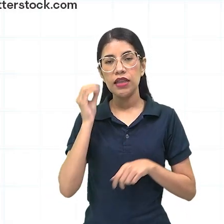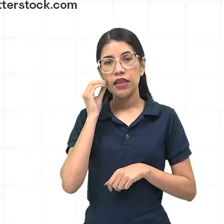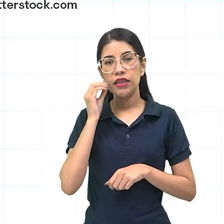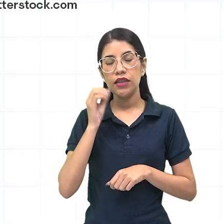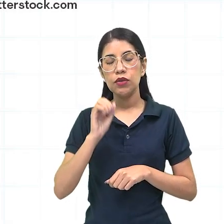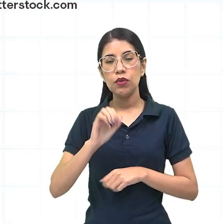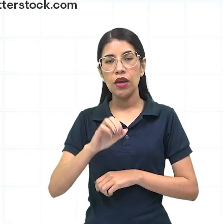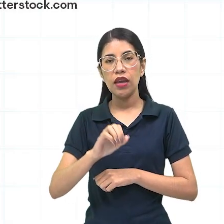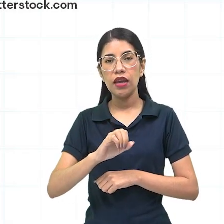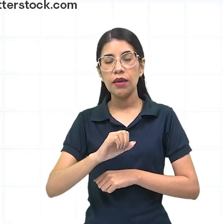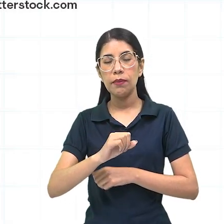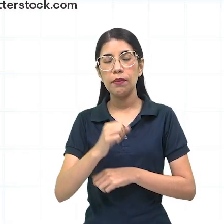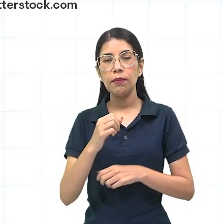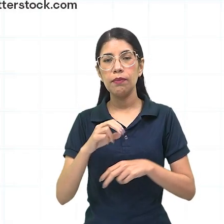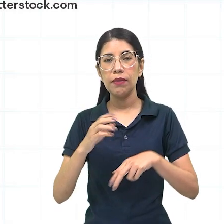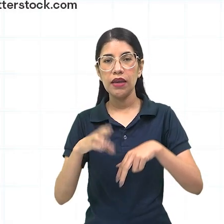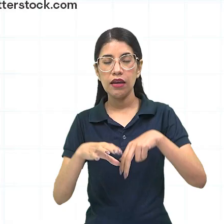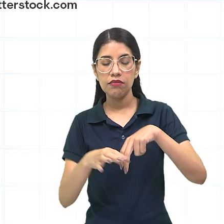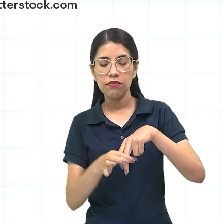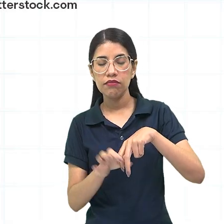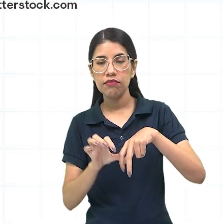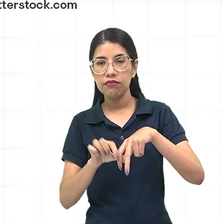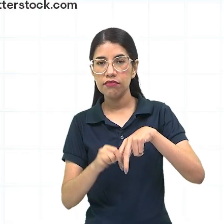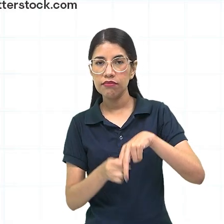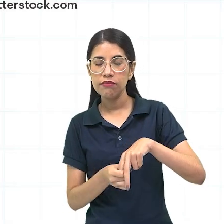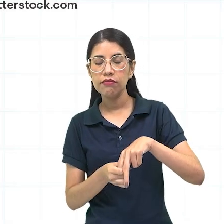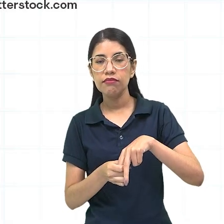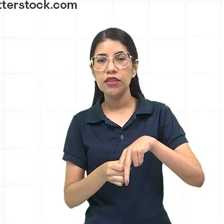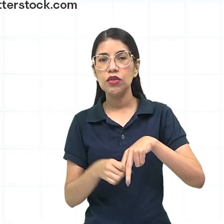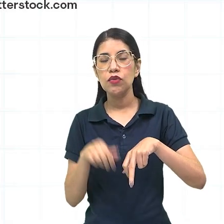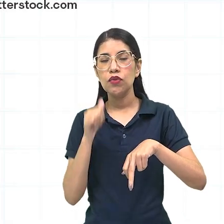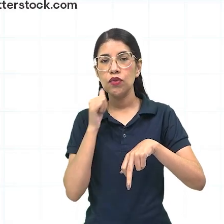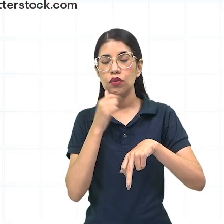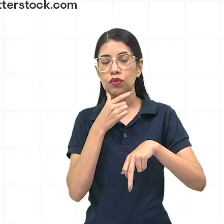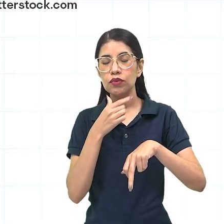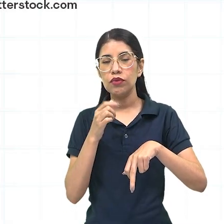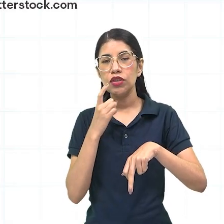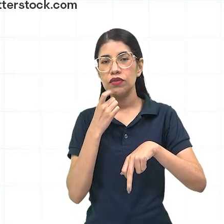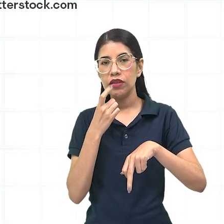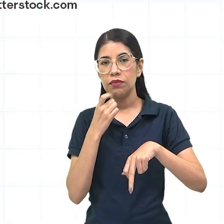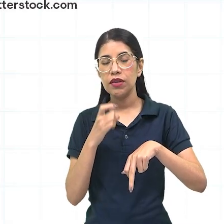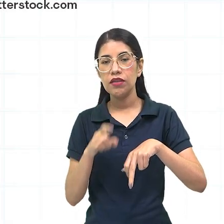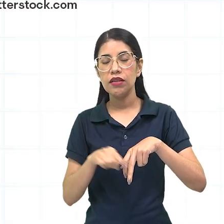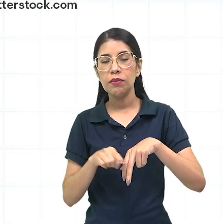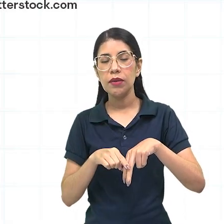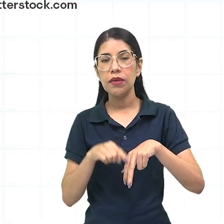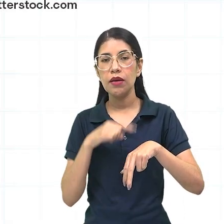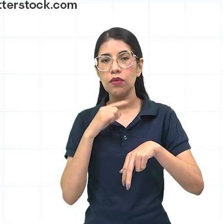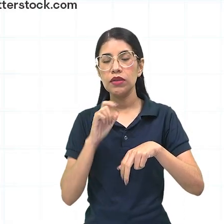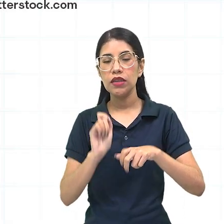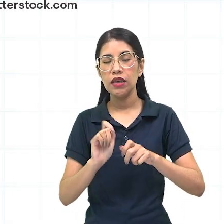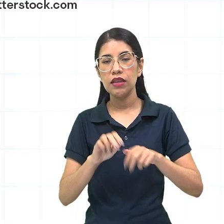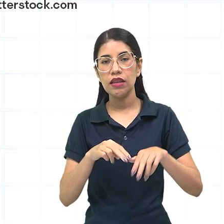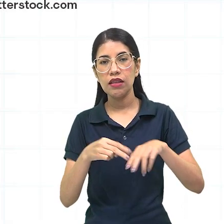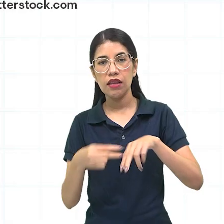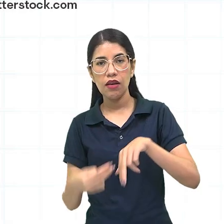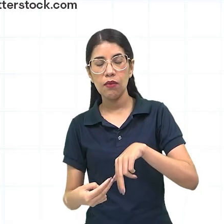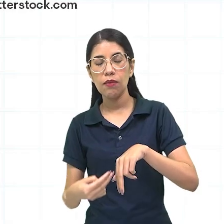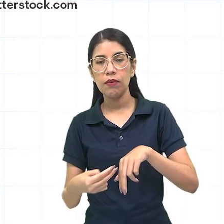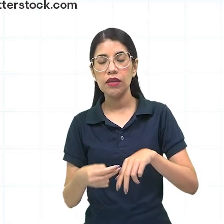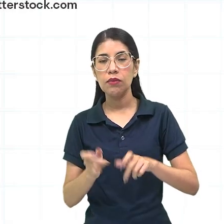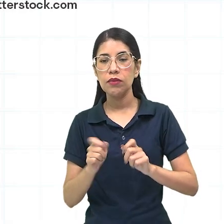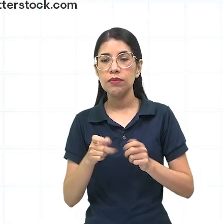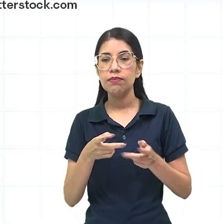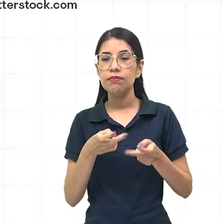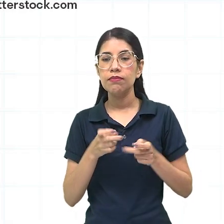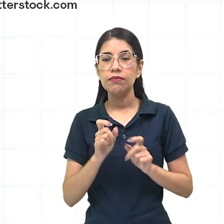braço imobilizar a perna do lutador de vermelho de forma que ele seja desequilibrado. Então, dá para